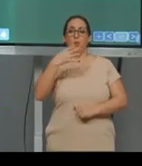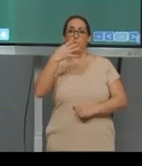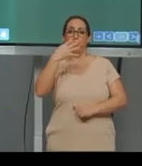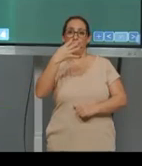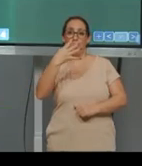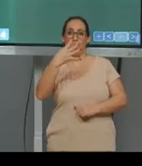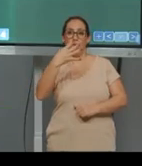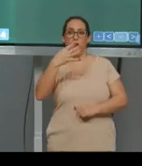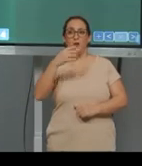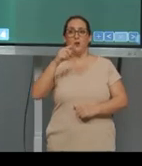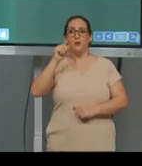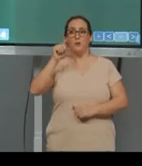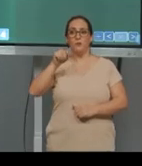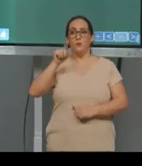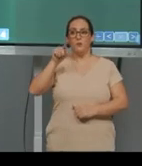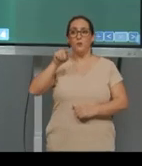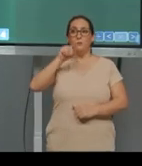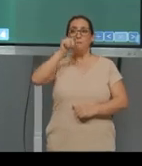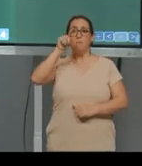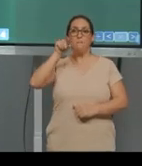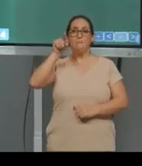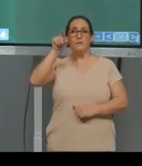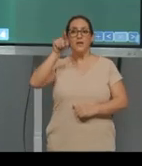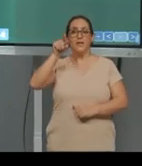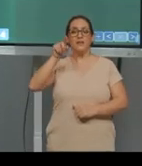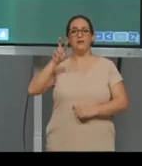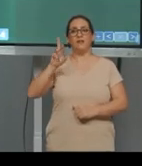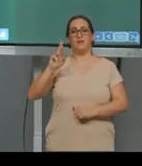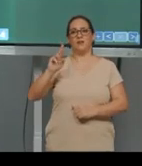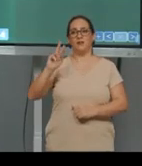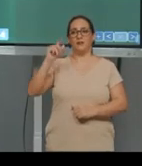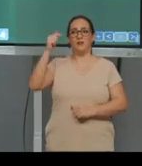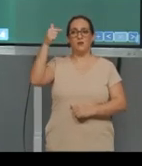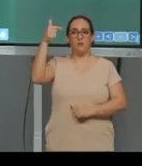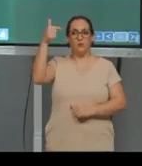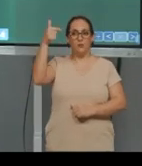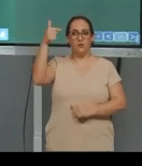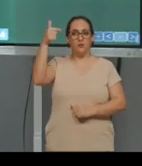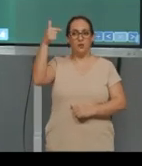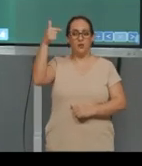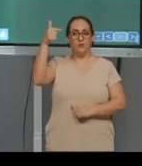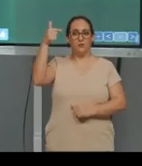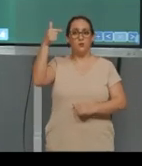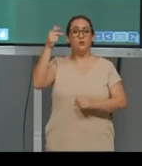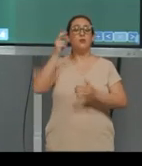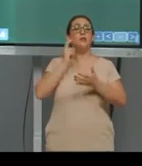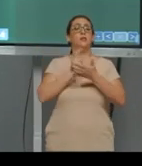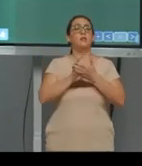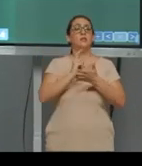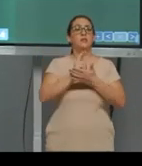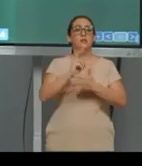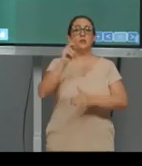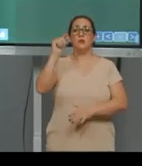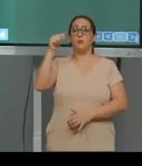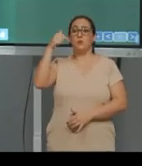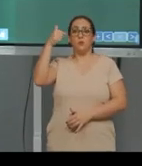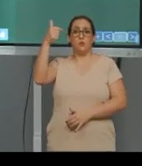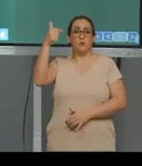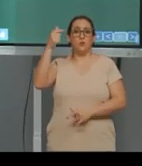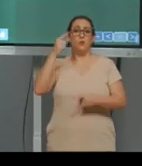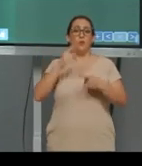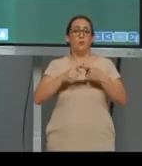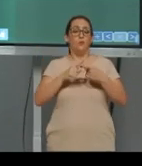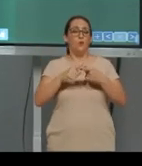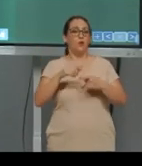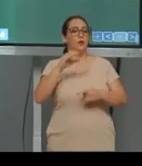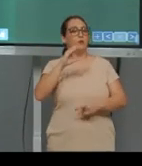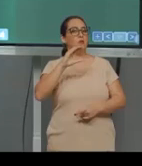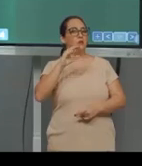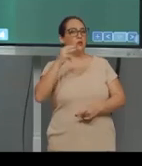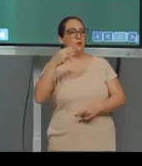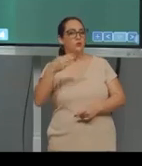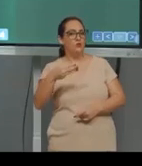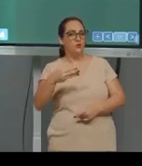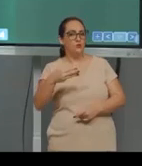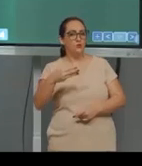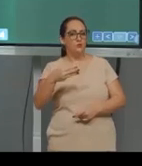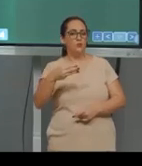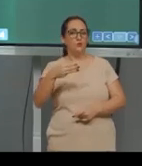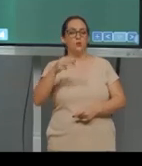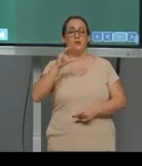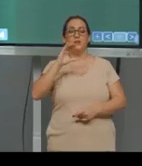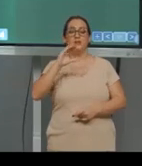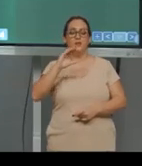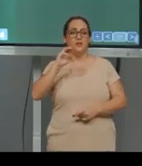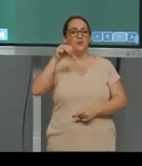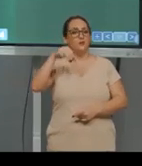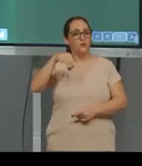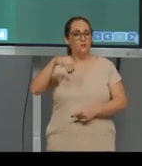4πr ao quadrado. Lembra que é ao quadrado porque a área é o quê? Centímetro quadrado, metro quadrado. Pediu para dar um exemplo, então vamos